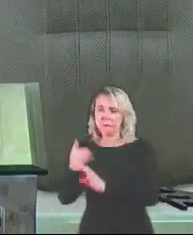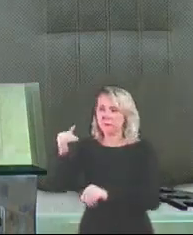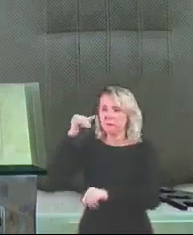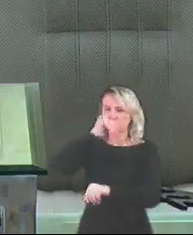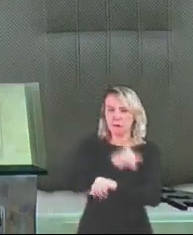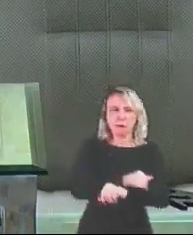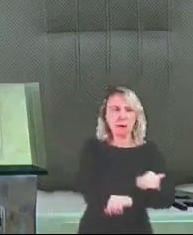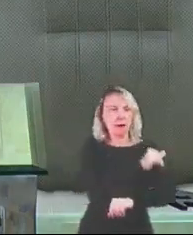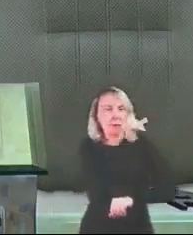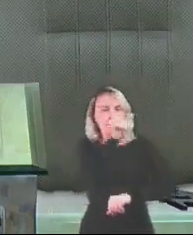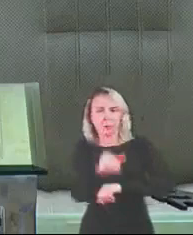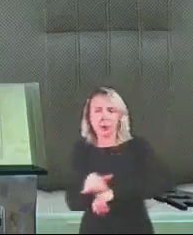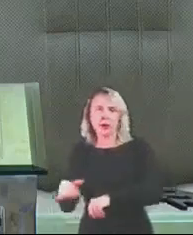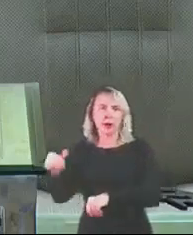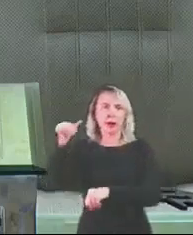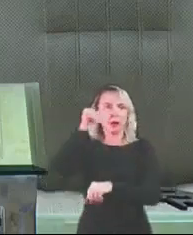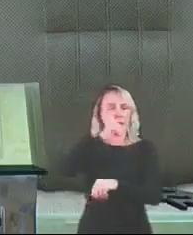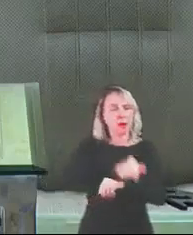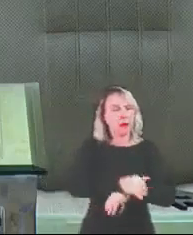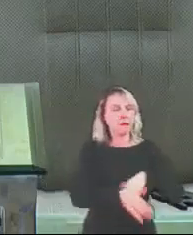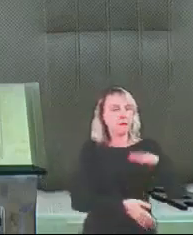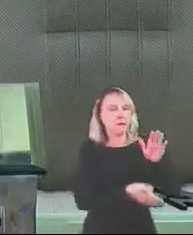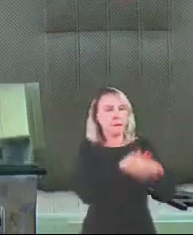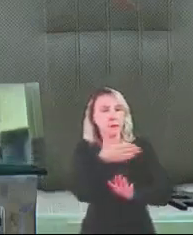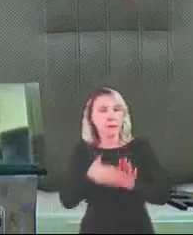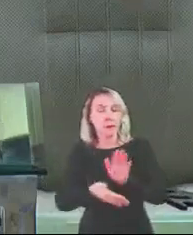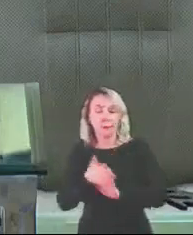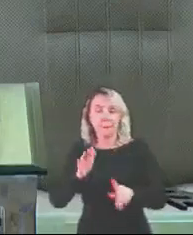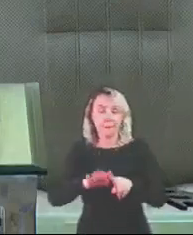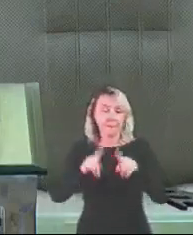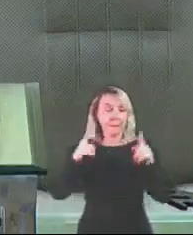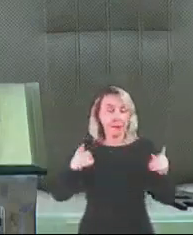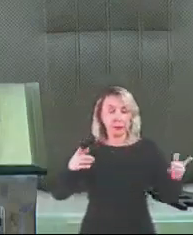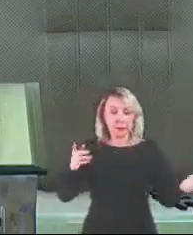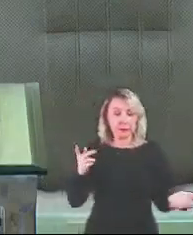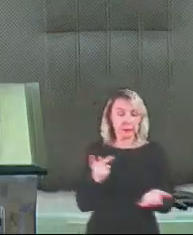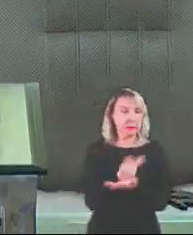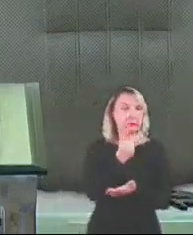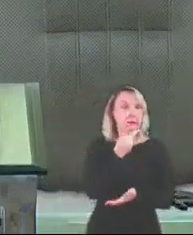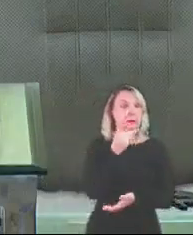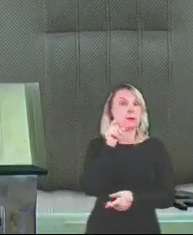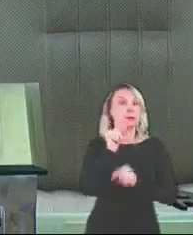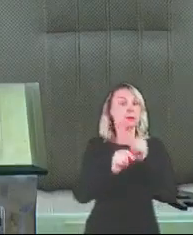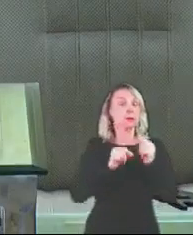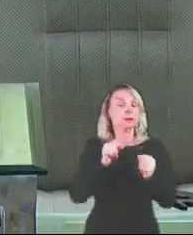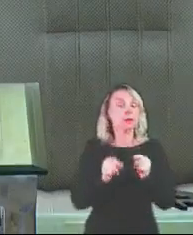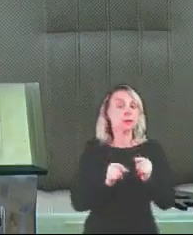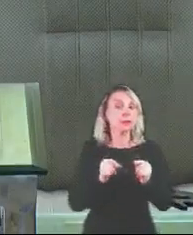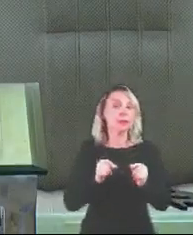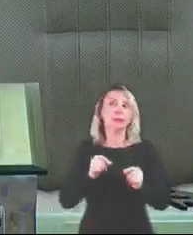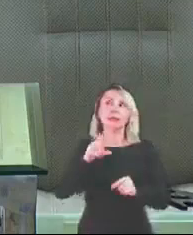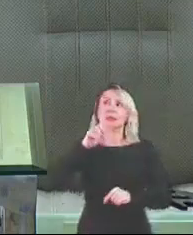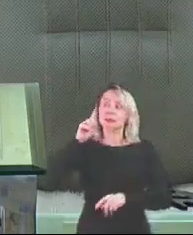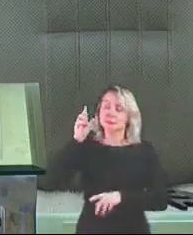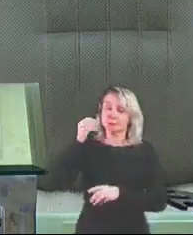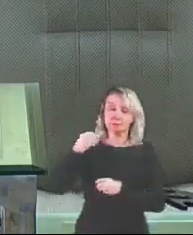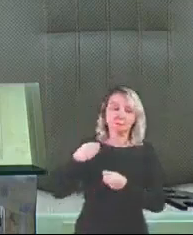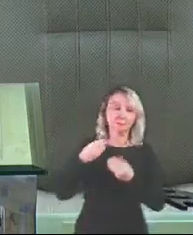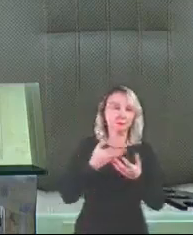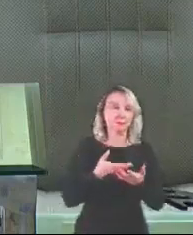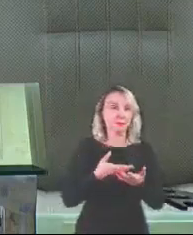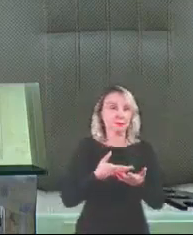para lá. Aí ia para Balneário, ia para aquilo tudo. De repente, Deus manda assolação em toda a terra. Pior do que